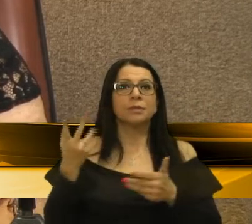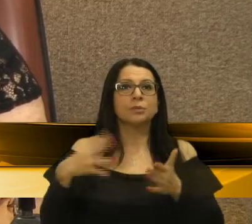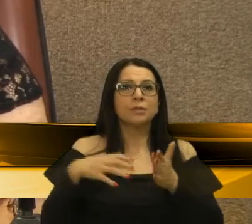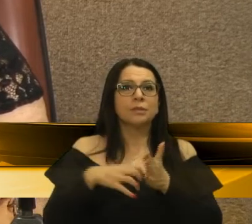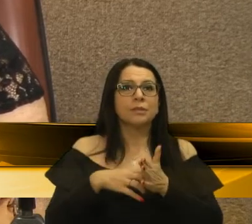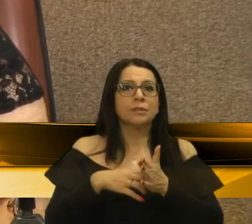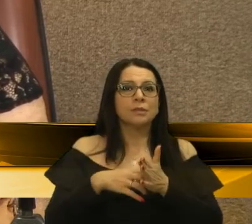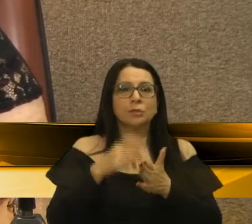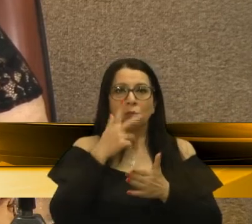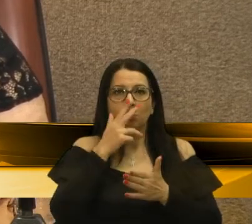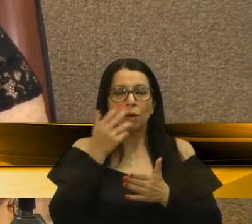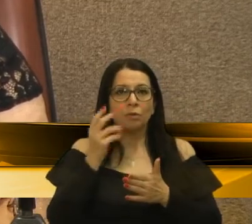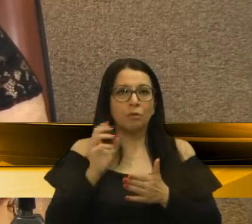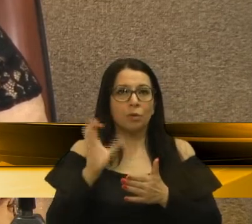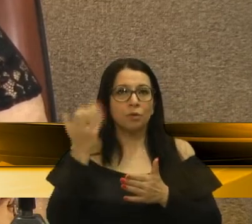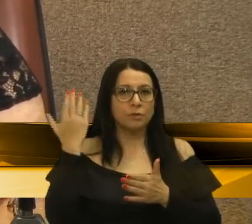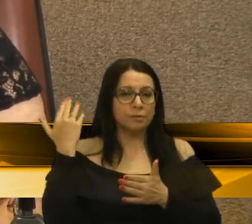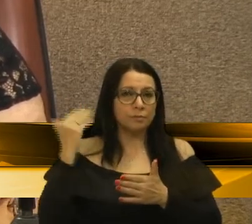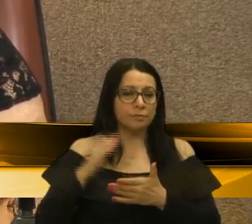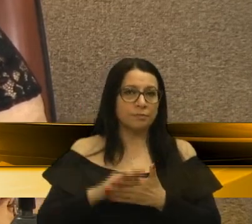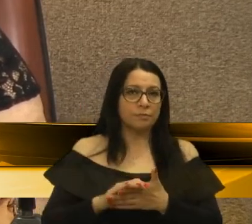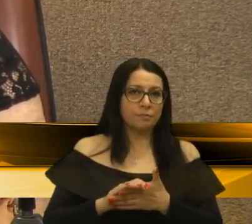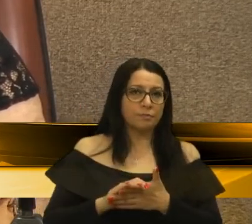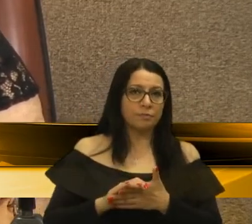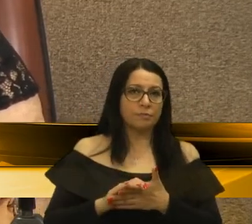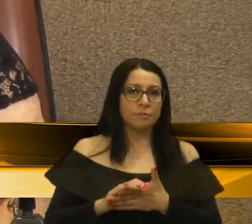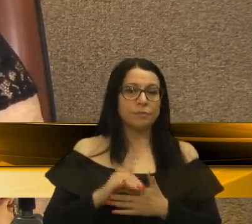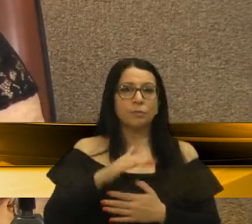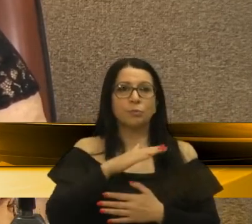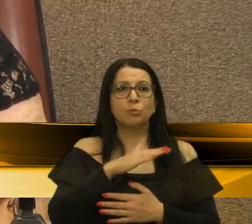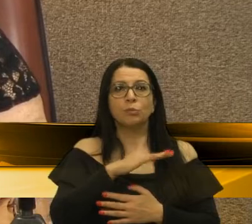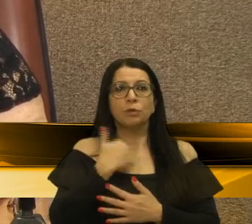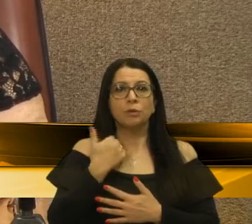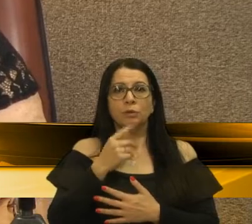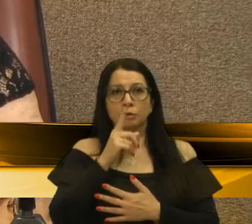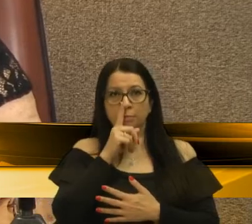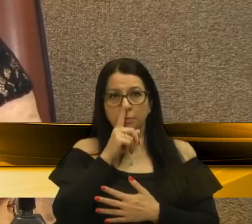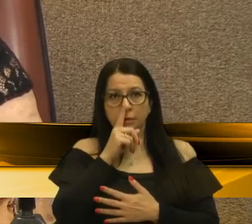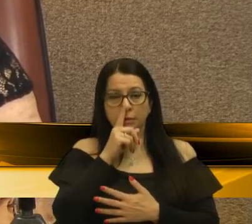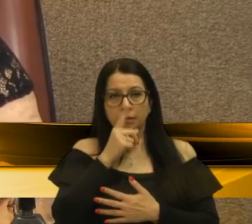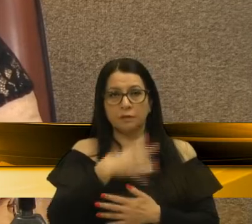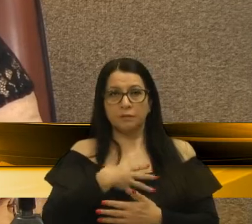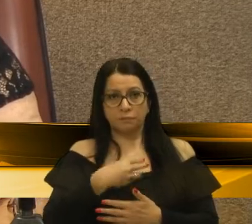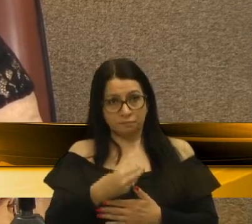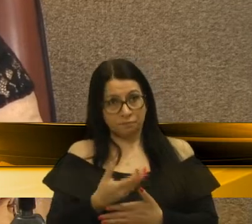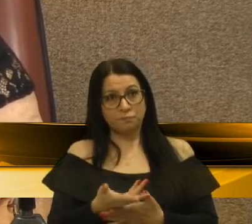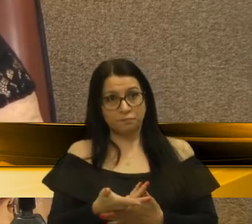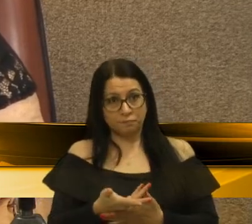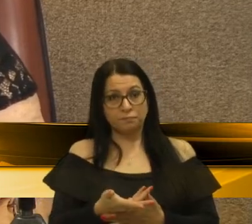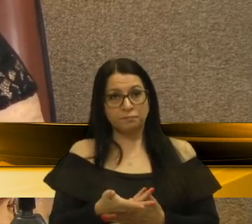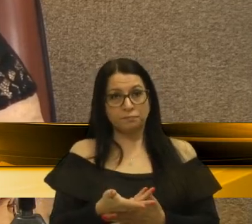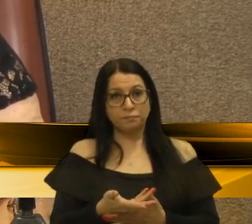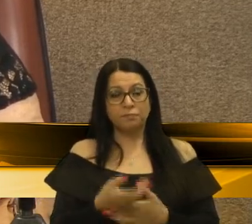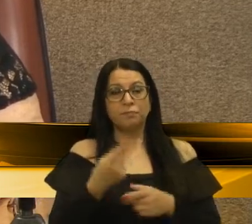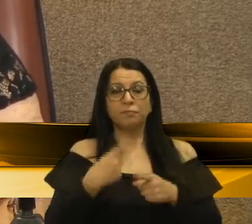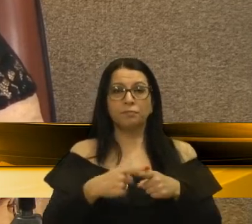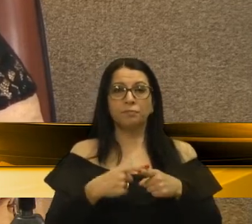como aconteceu, onde morreu mãe e filho, né?